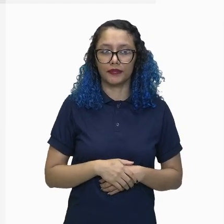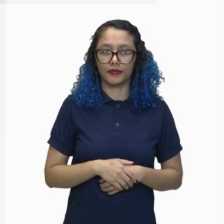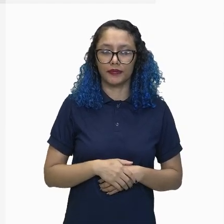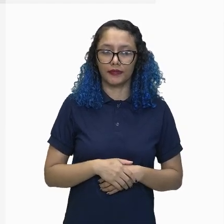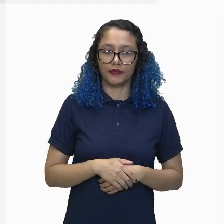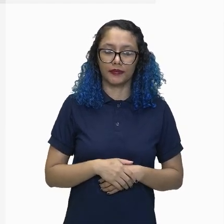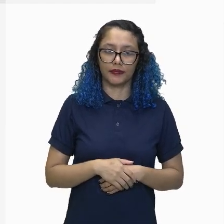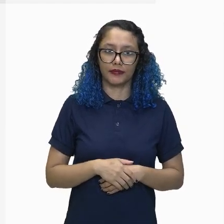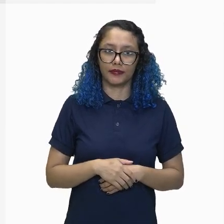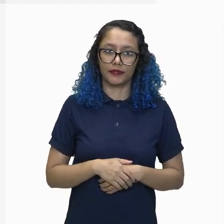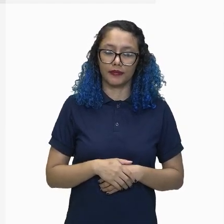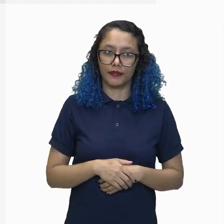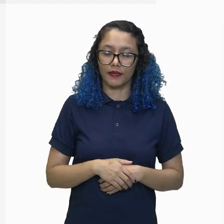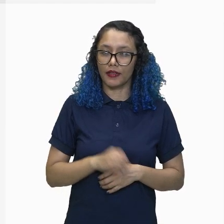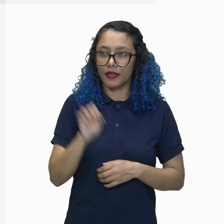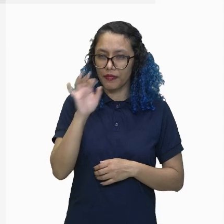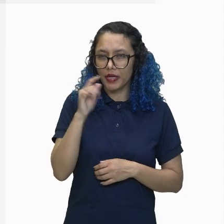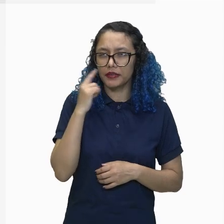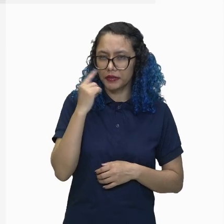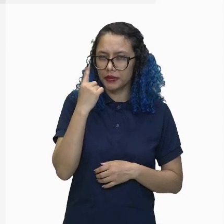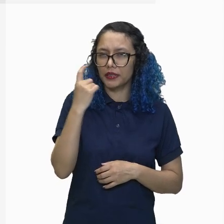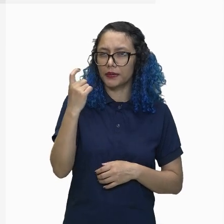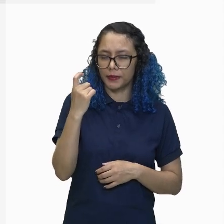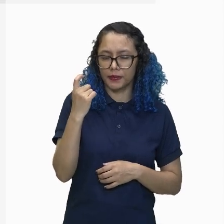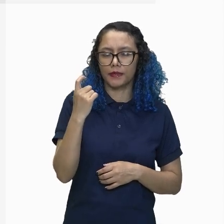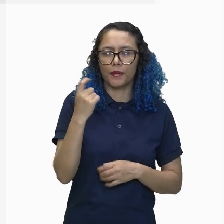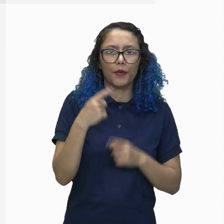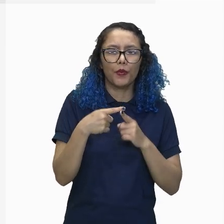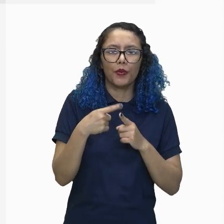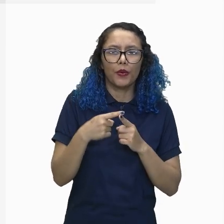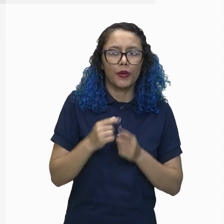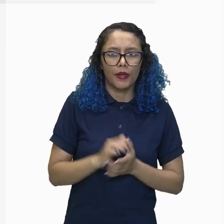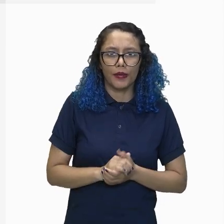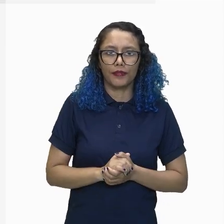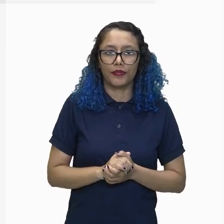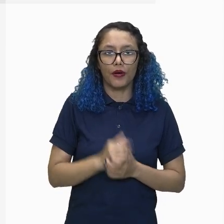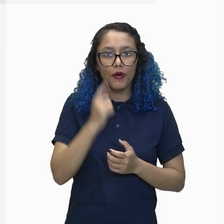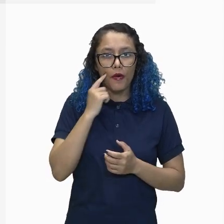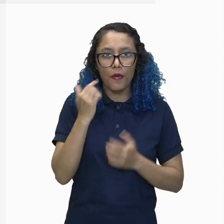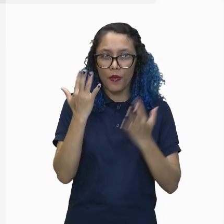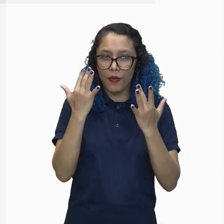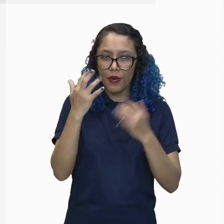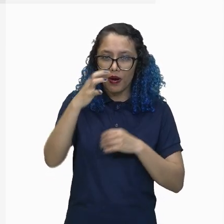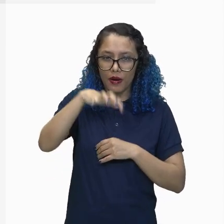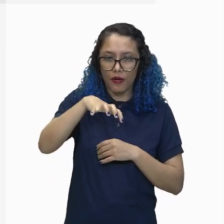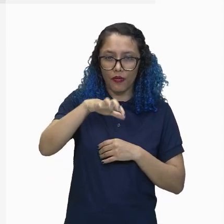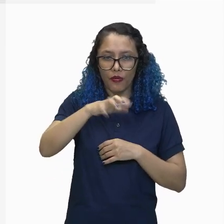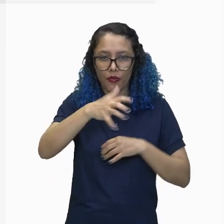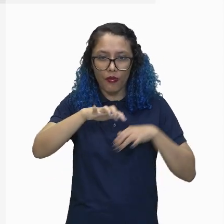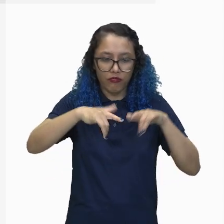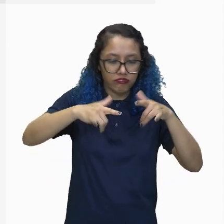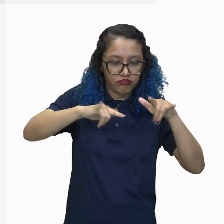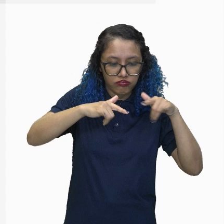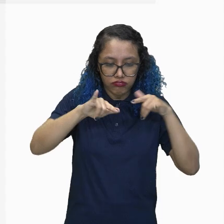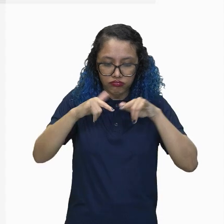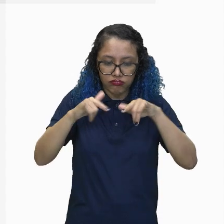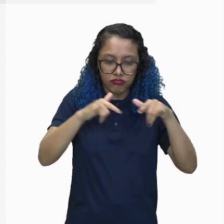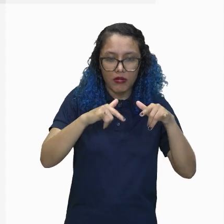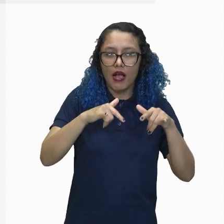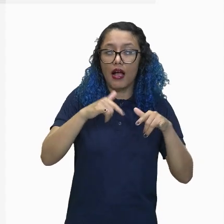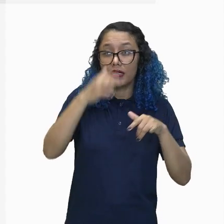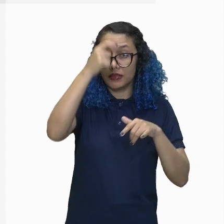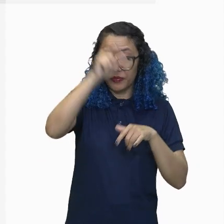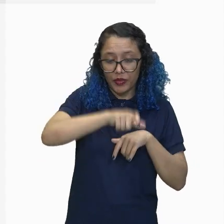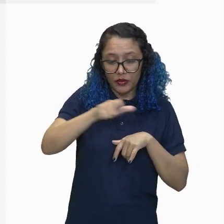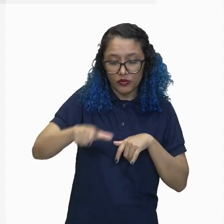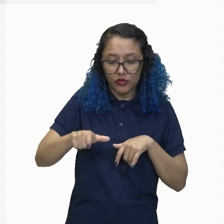Nessa cartela. Eu acho muito interessante, porque tem uma mão ali manipulando todo mundo,